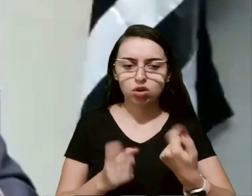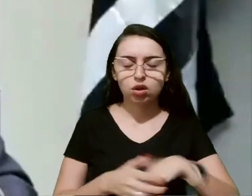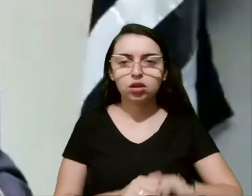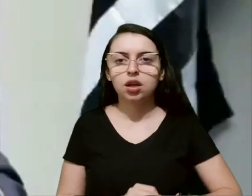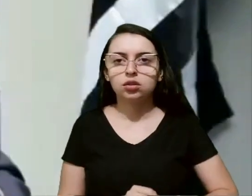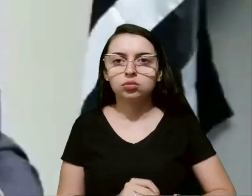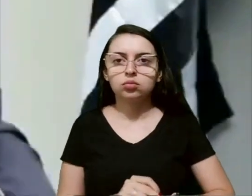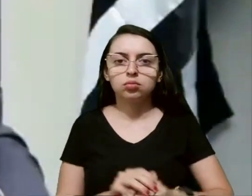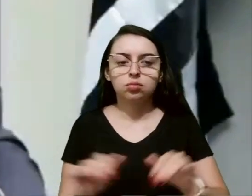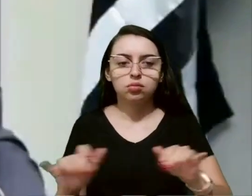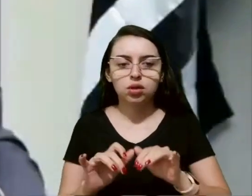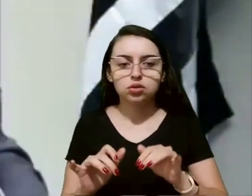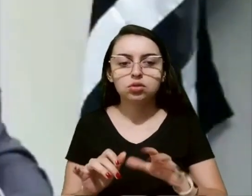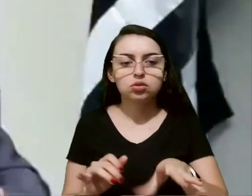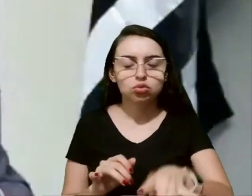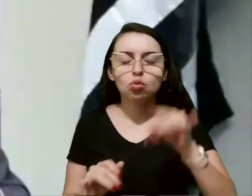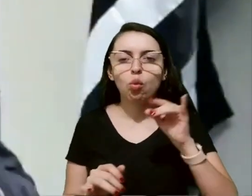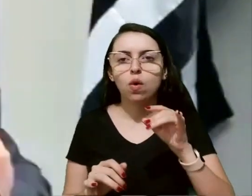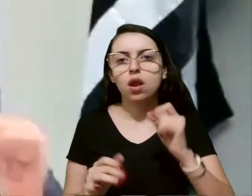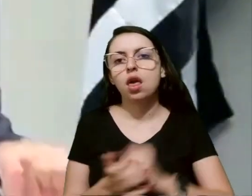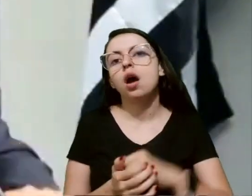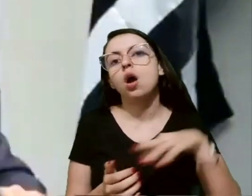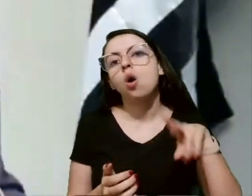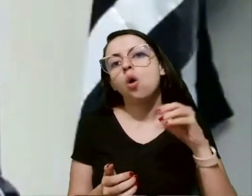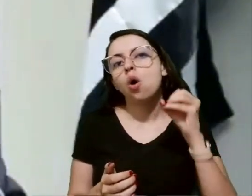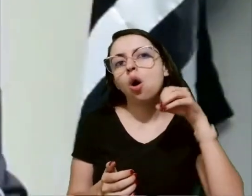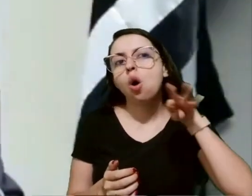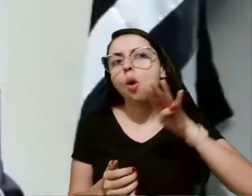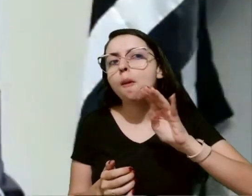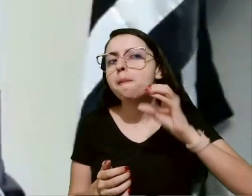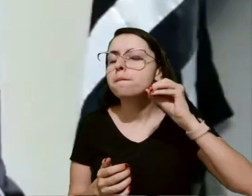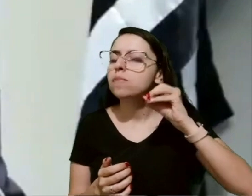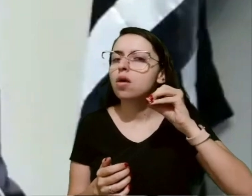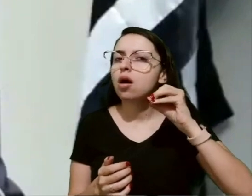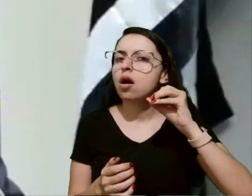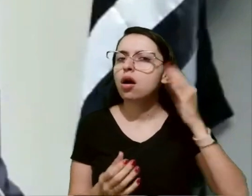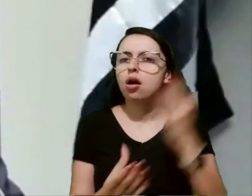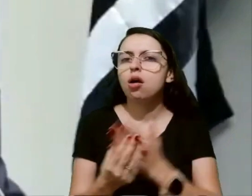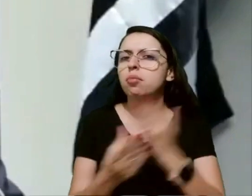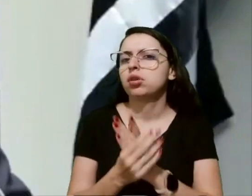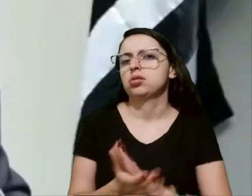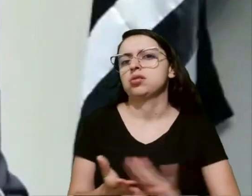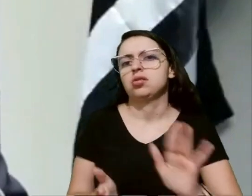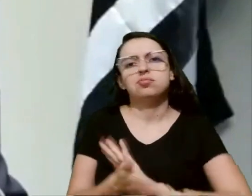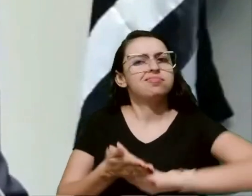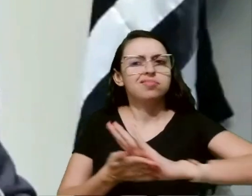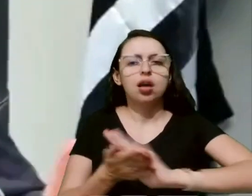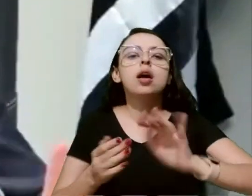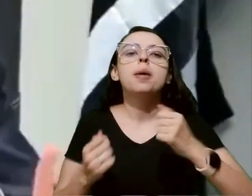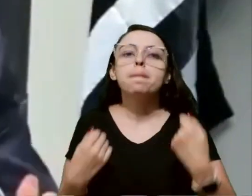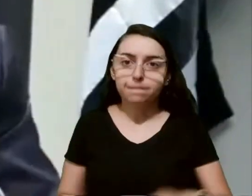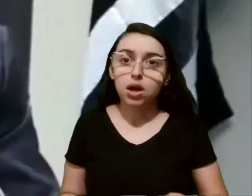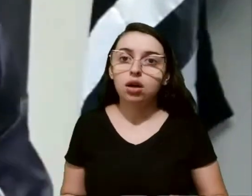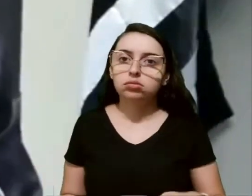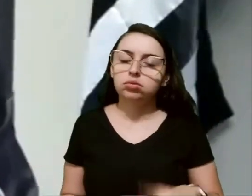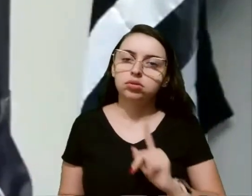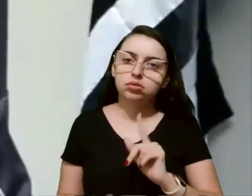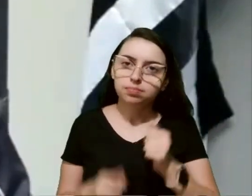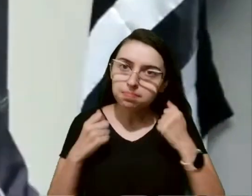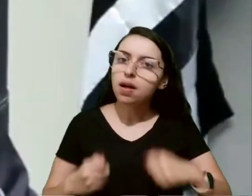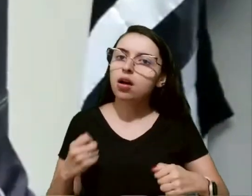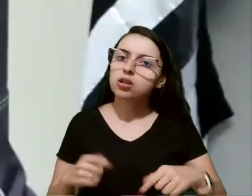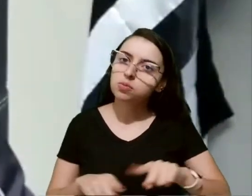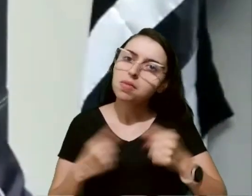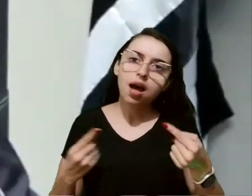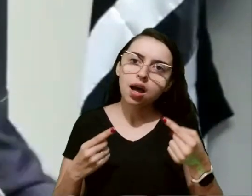contestado por um robô e decidido por um robô, esse processo não deveria existir. Isso é possível? É possível. Mas ele não deveria existir.